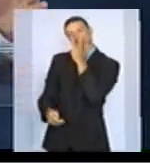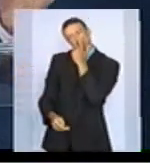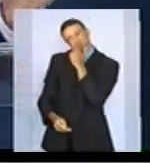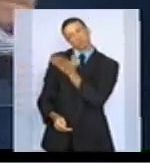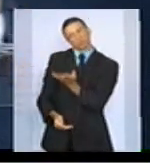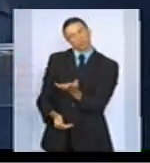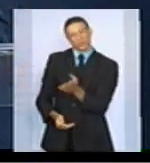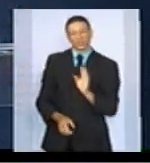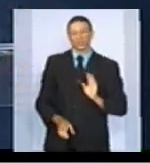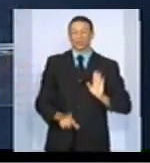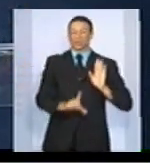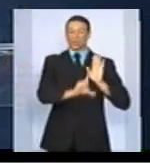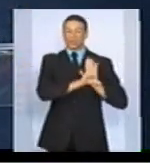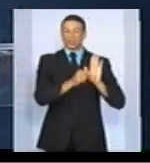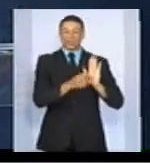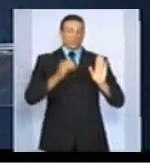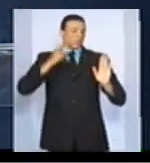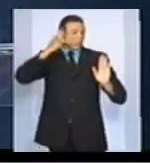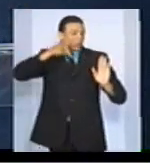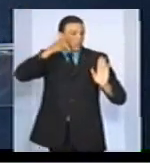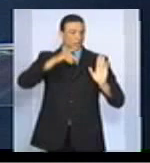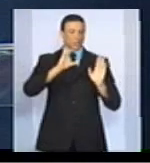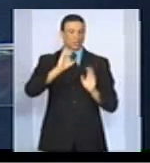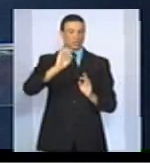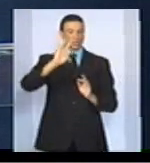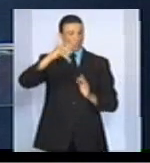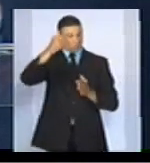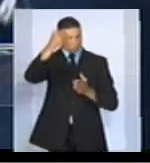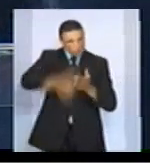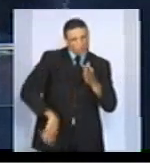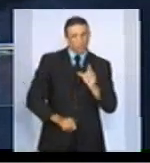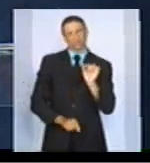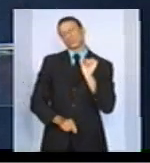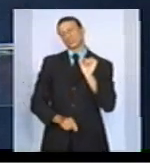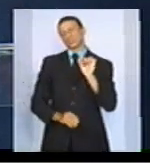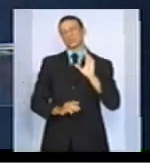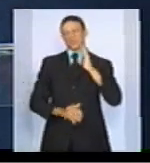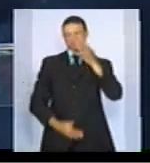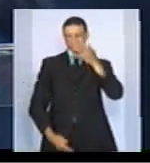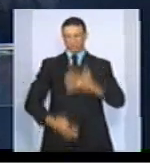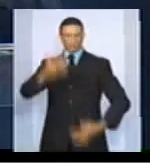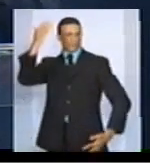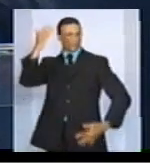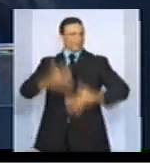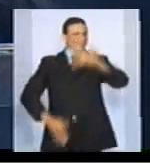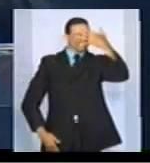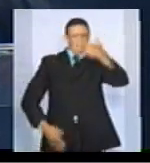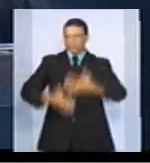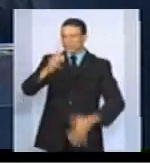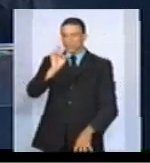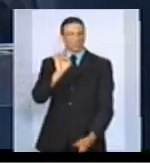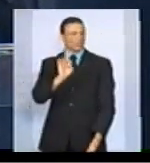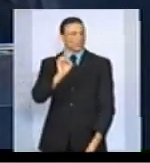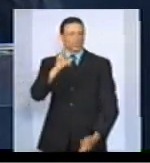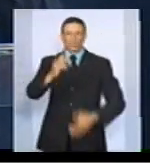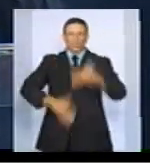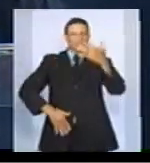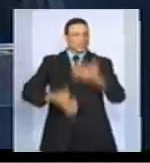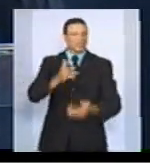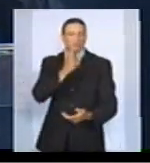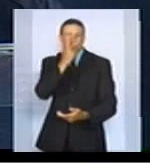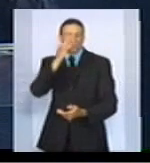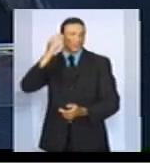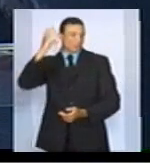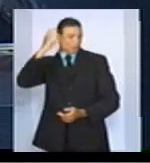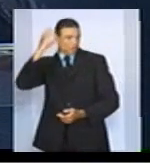fundamental da política de cotas foi confundir o modelo da da televisão por assinatura como a Rádio Difusora